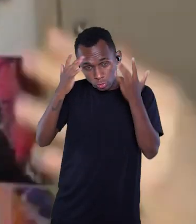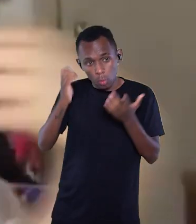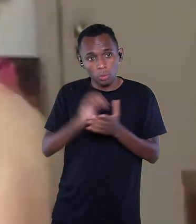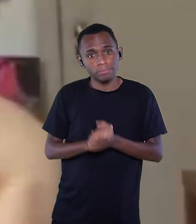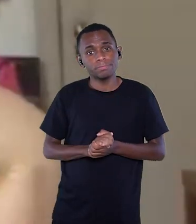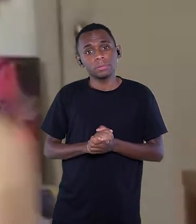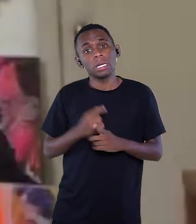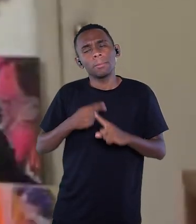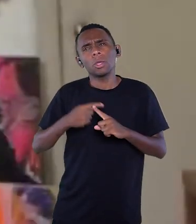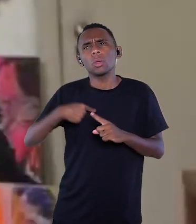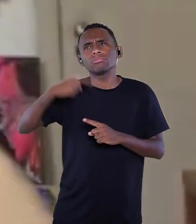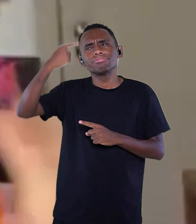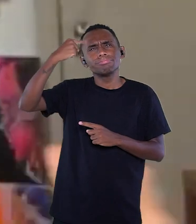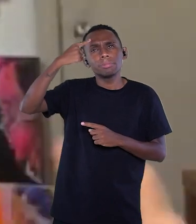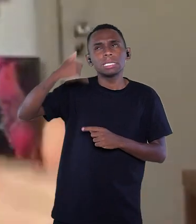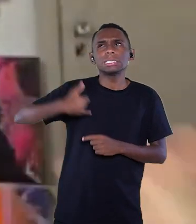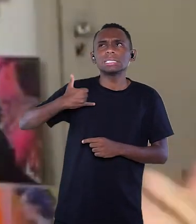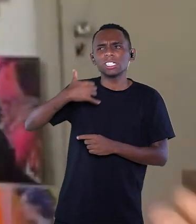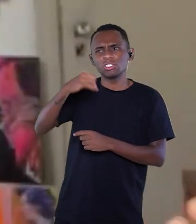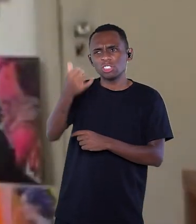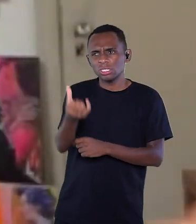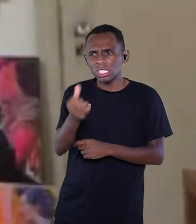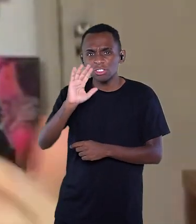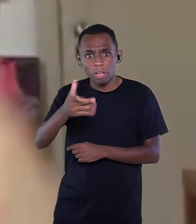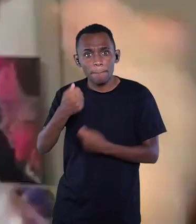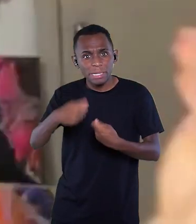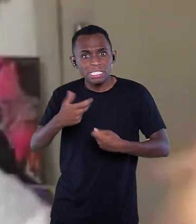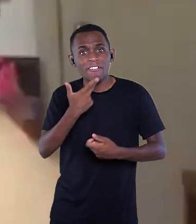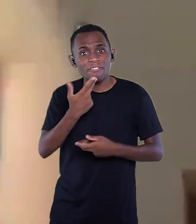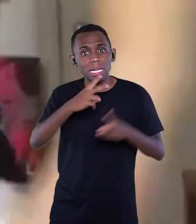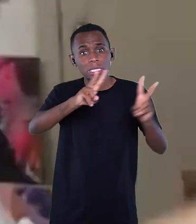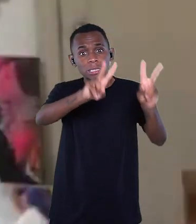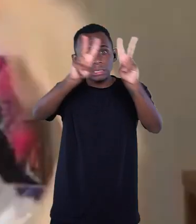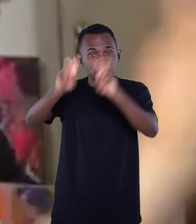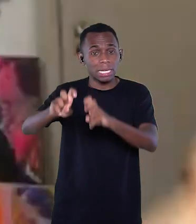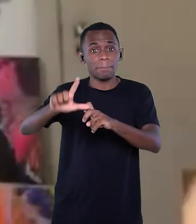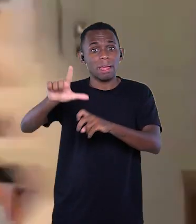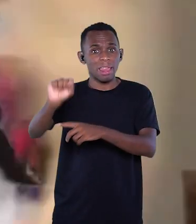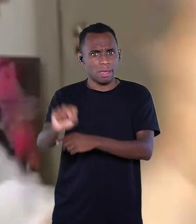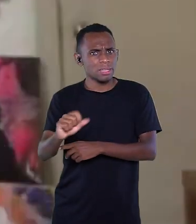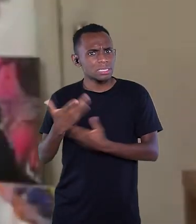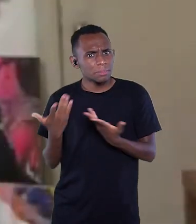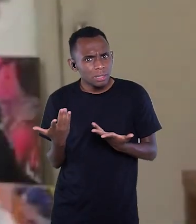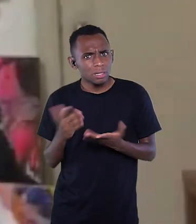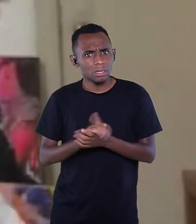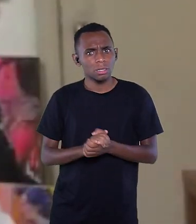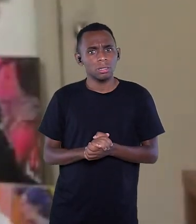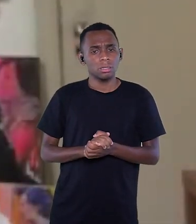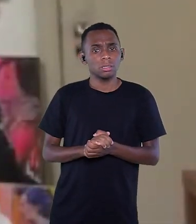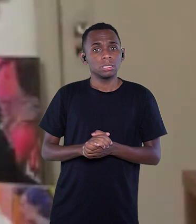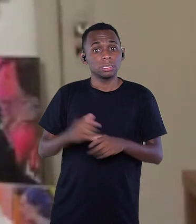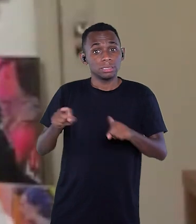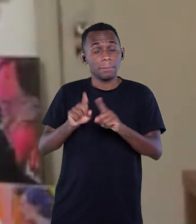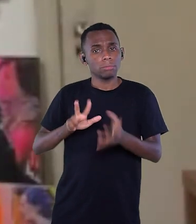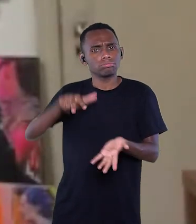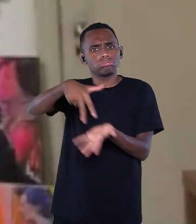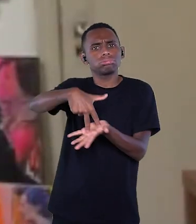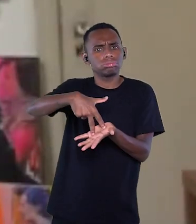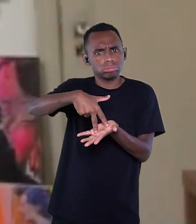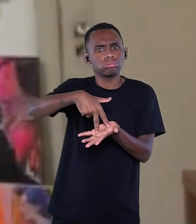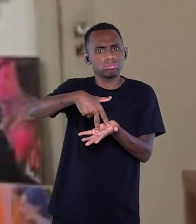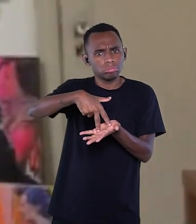eu penso assim, gente, eu tinha 16 anos, eu já tinha que falar sobre lesbianidade, não sei o quê, já tinha que me posicionar com relação a isso,